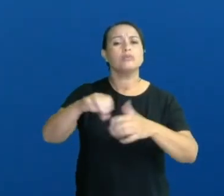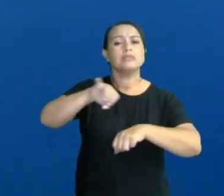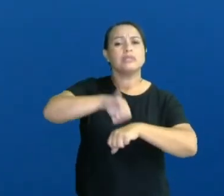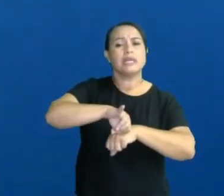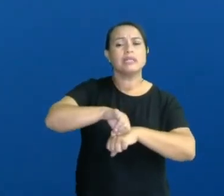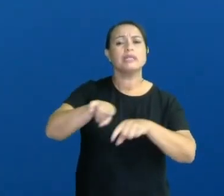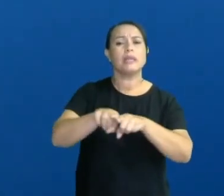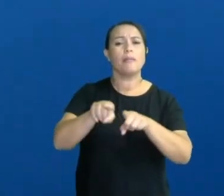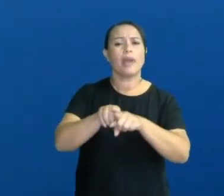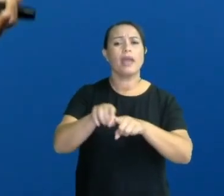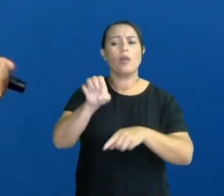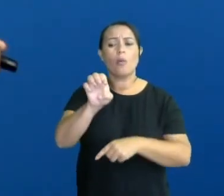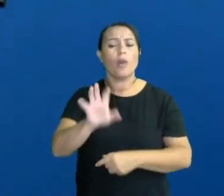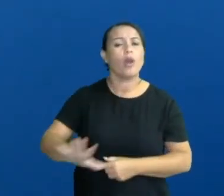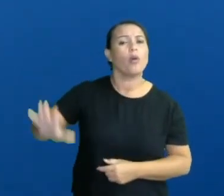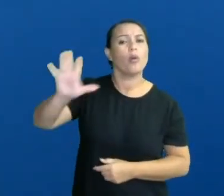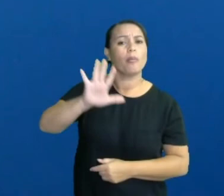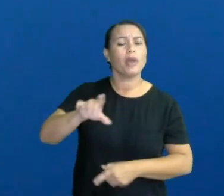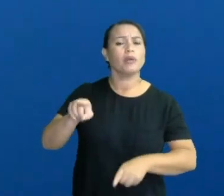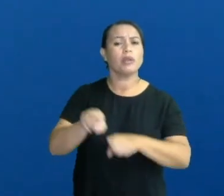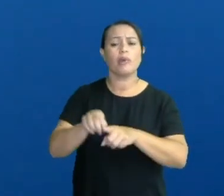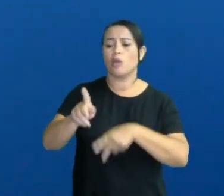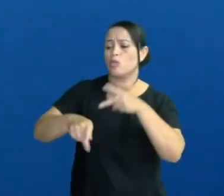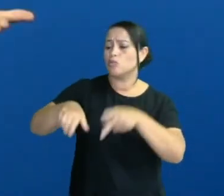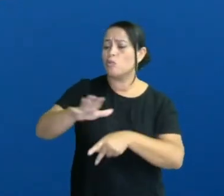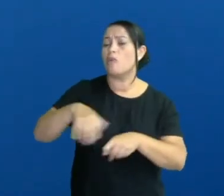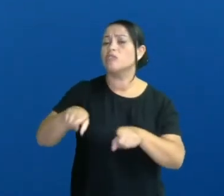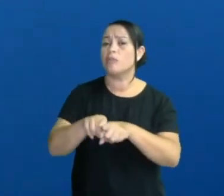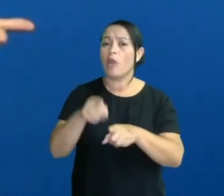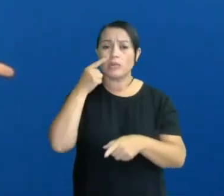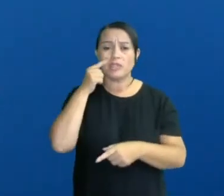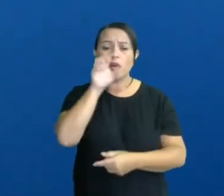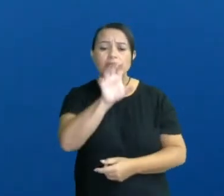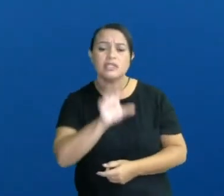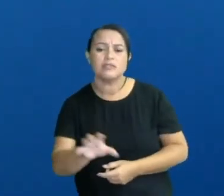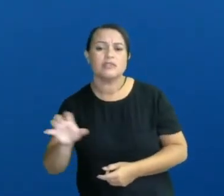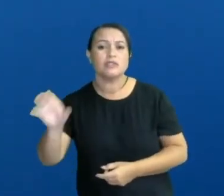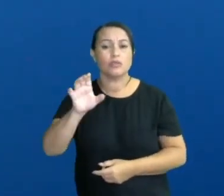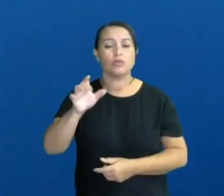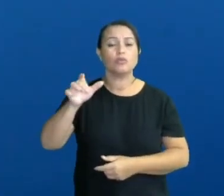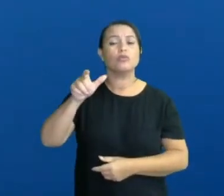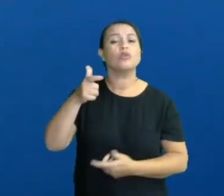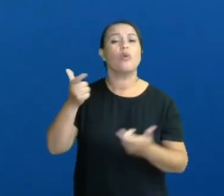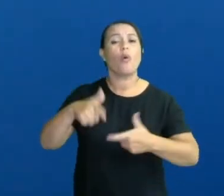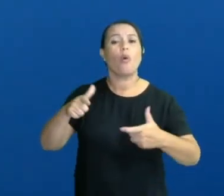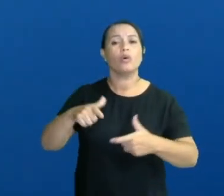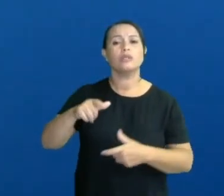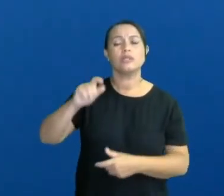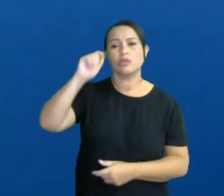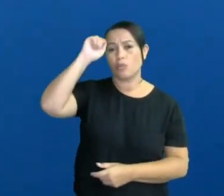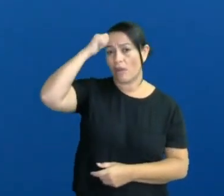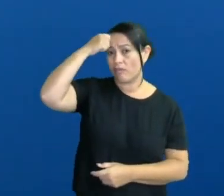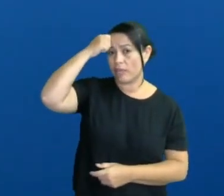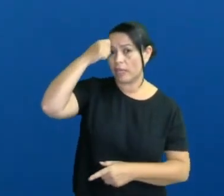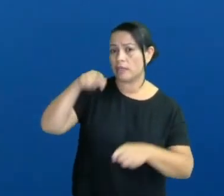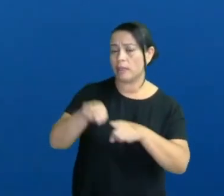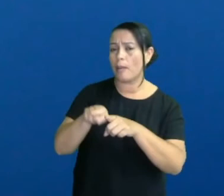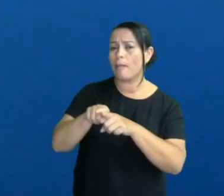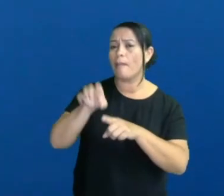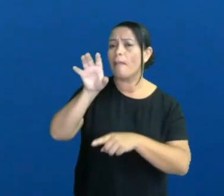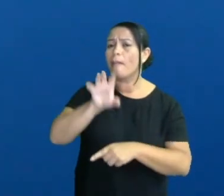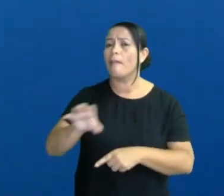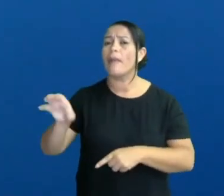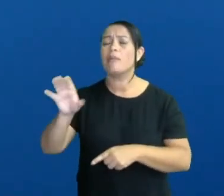eles dominados. A gente vê, por exemplo, a divisão do continente africano ou a partilha do continente africano